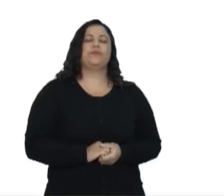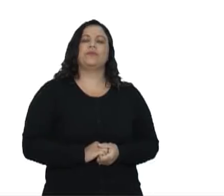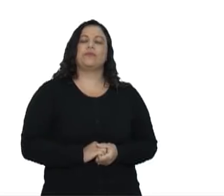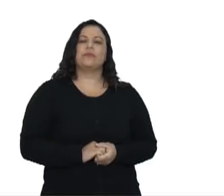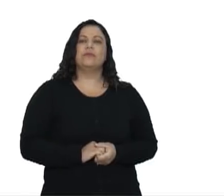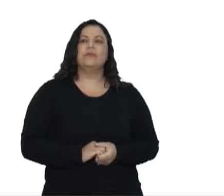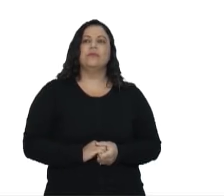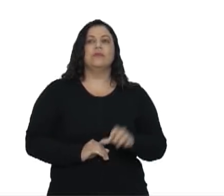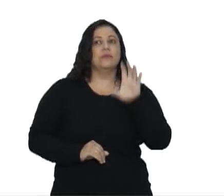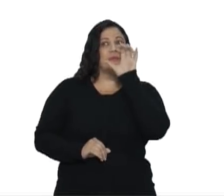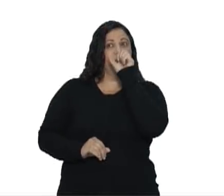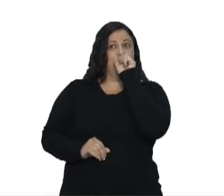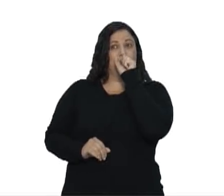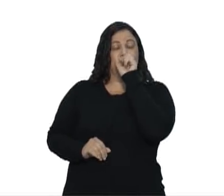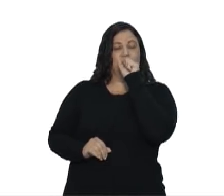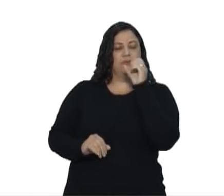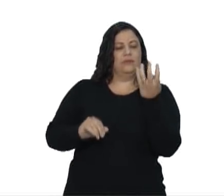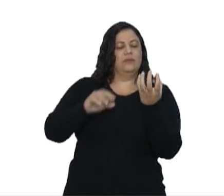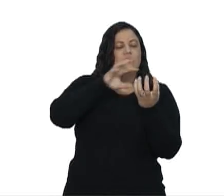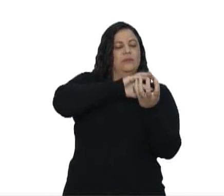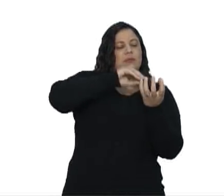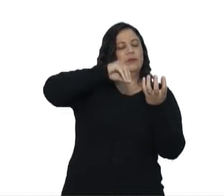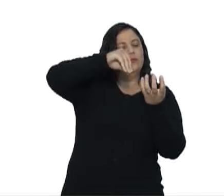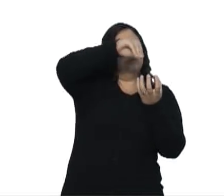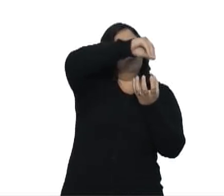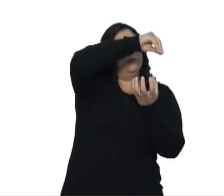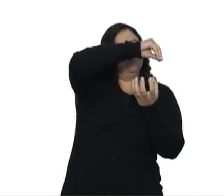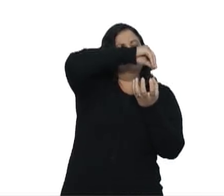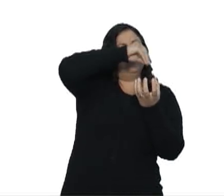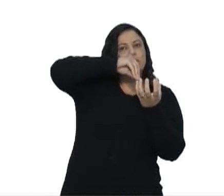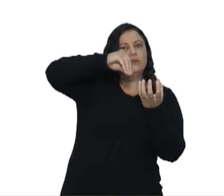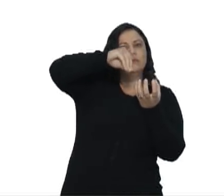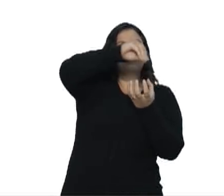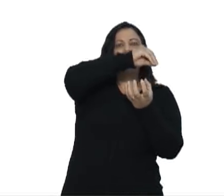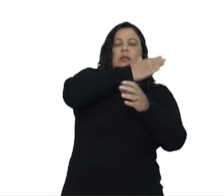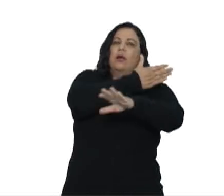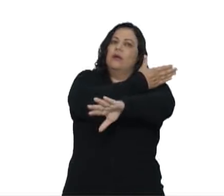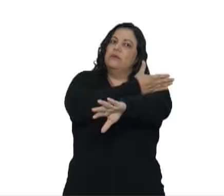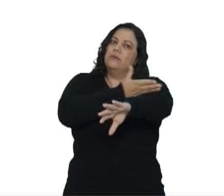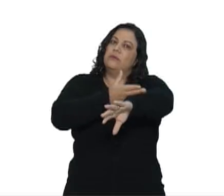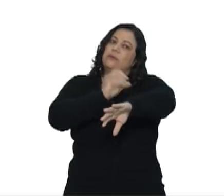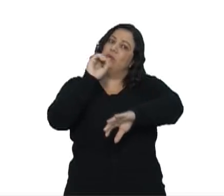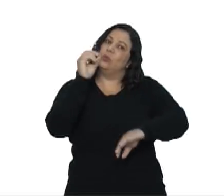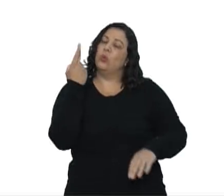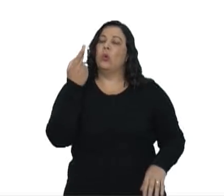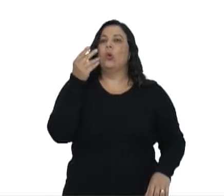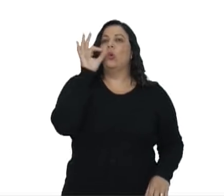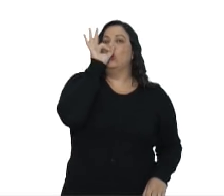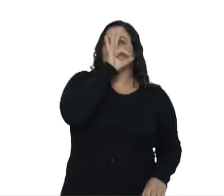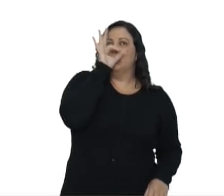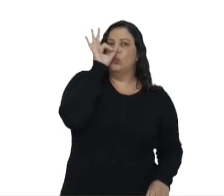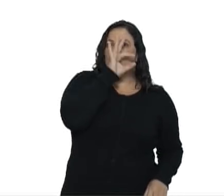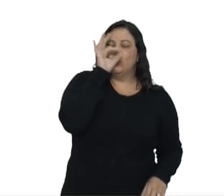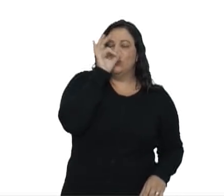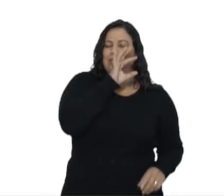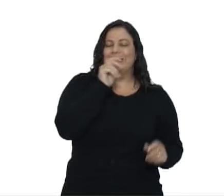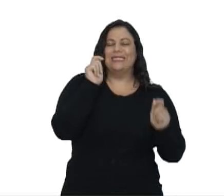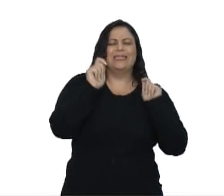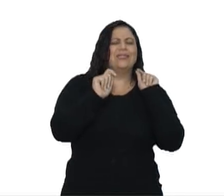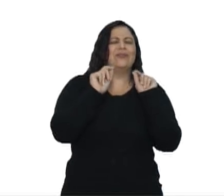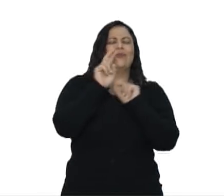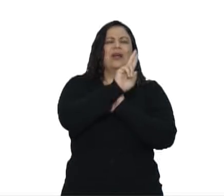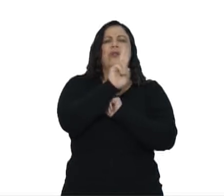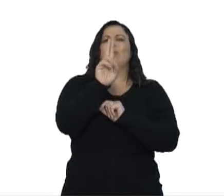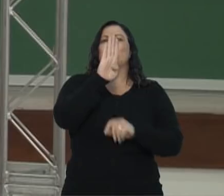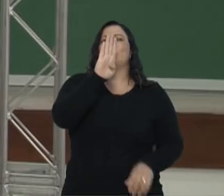por uma camada branca ou esverdeada. Essa camada corresponde ao que nós chamamos de bolor. Quem já não